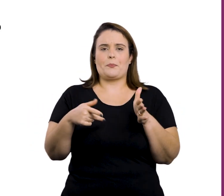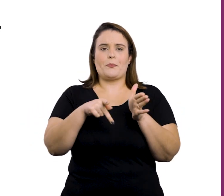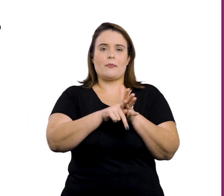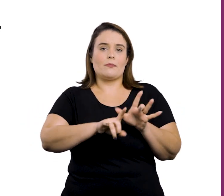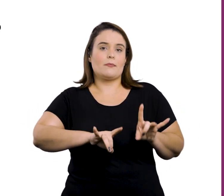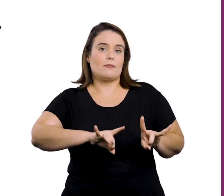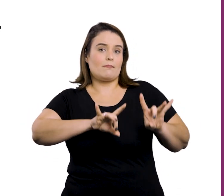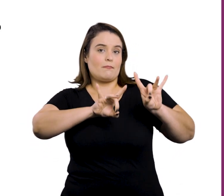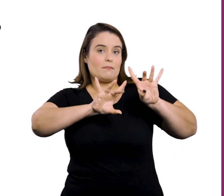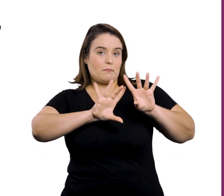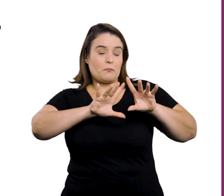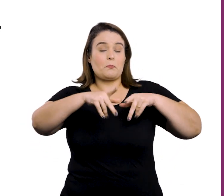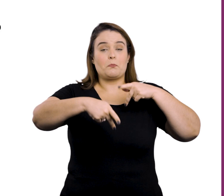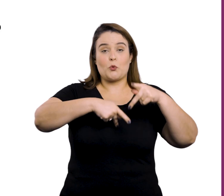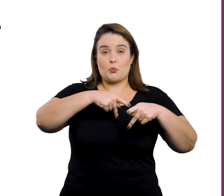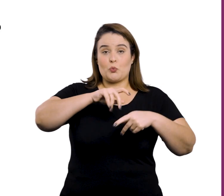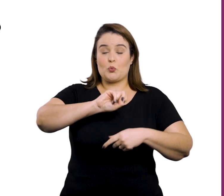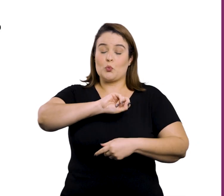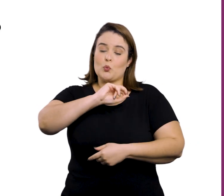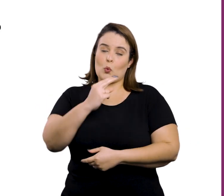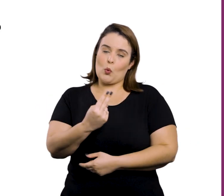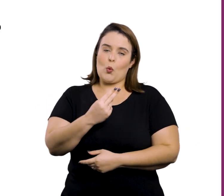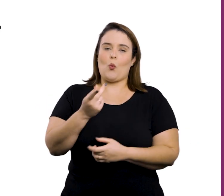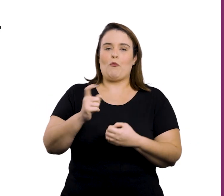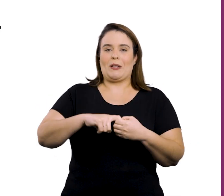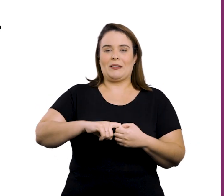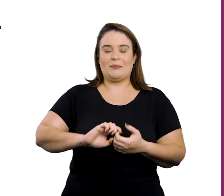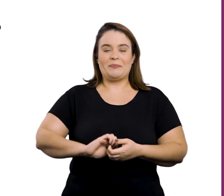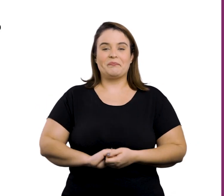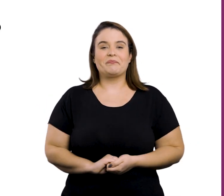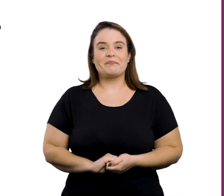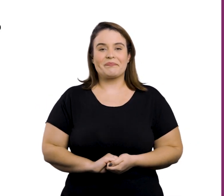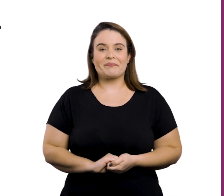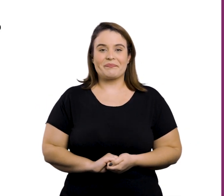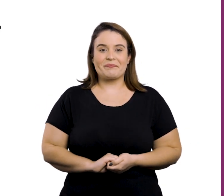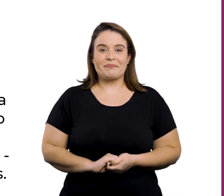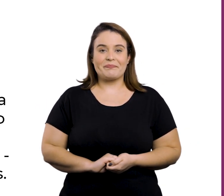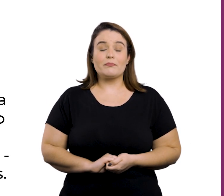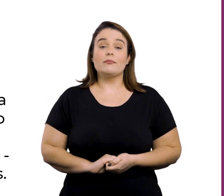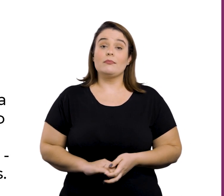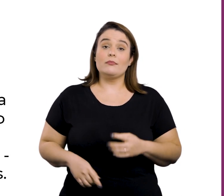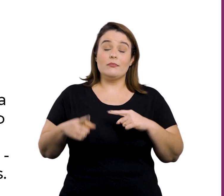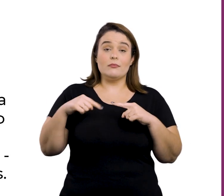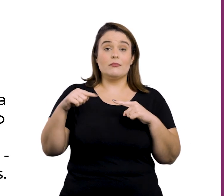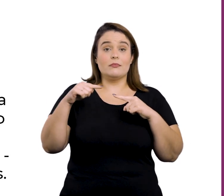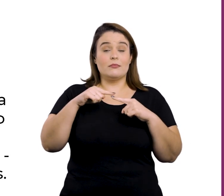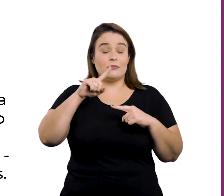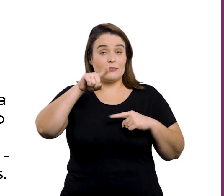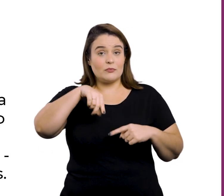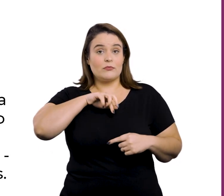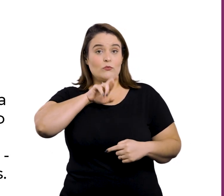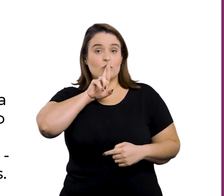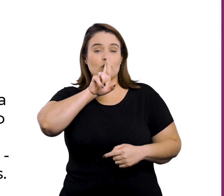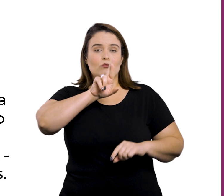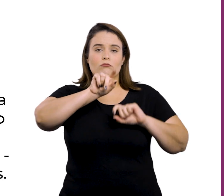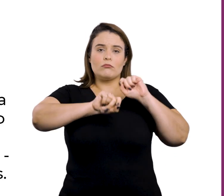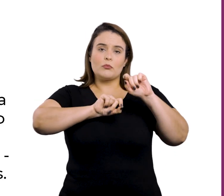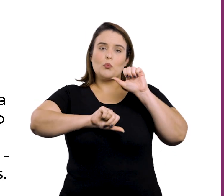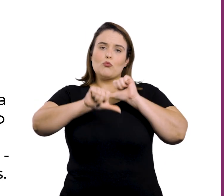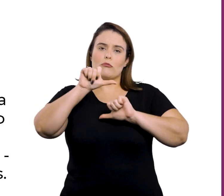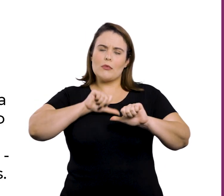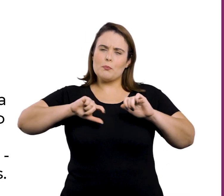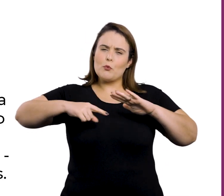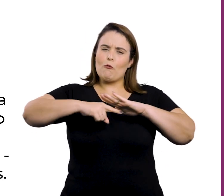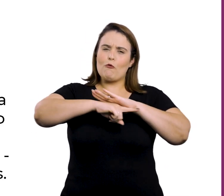serviços especializados, públicos ou conveniados. Fecha aspas. A formulação desta meta é resultado de